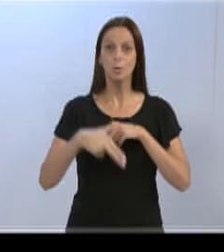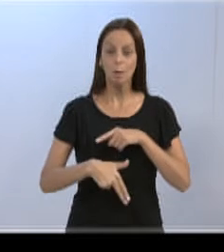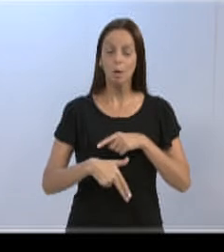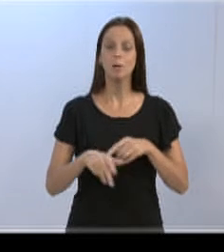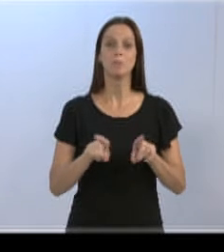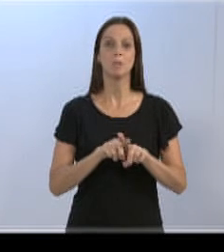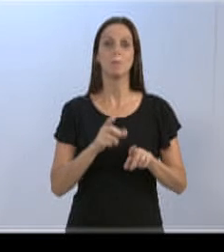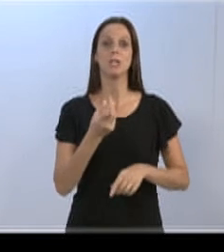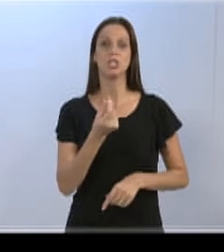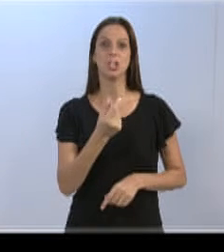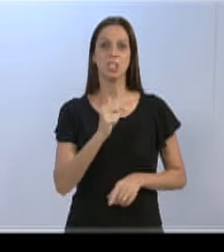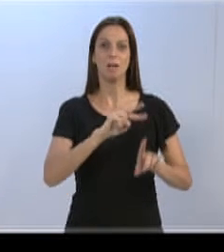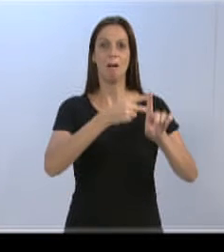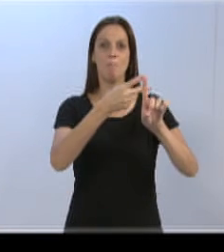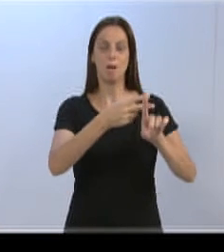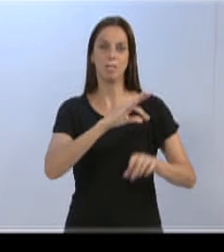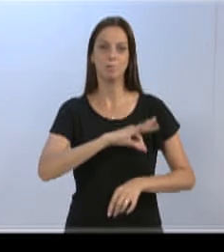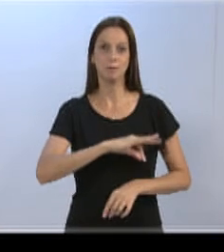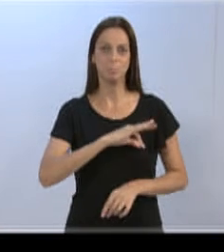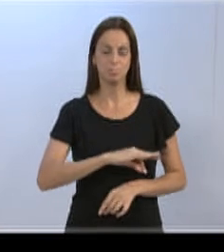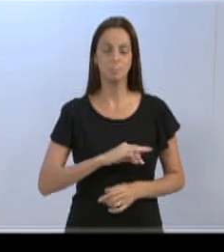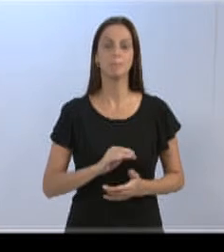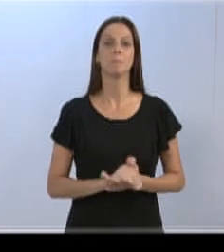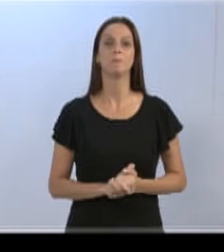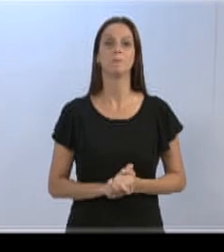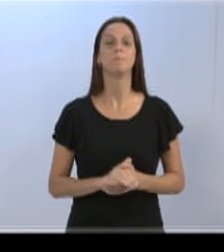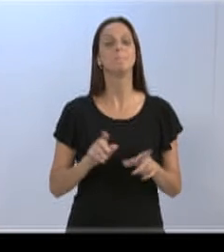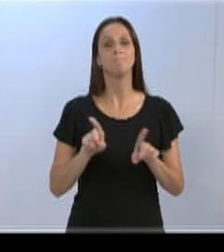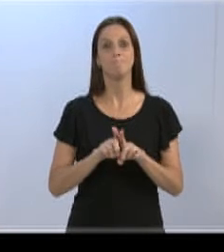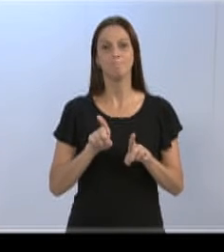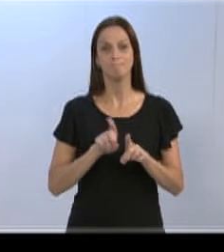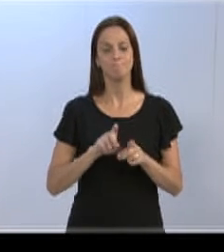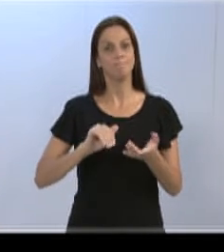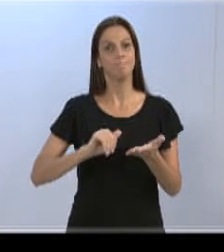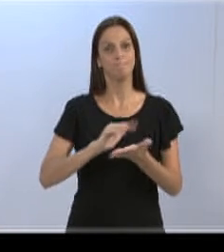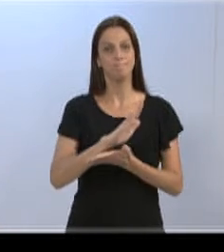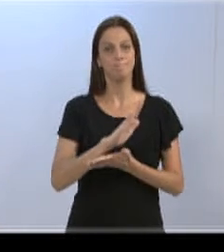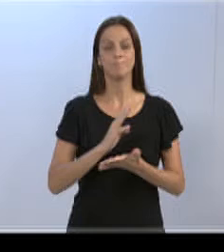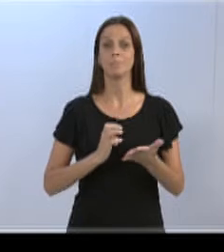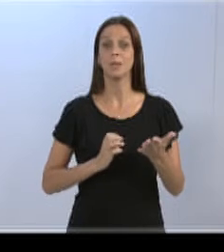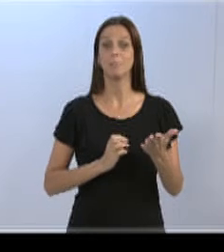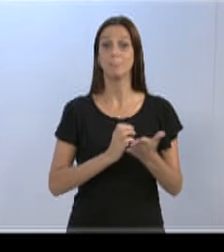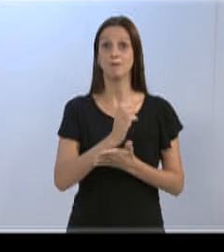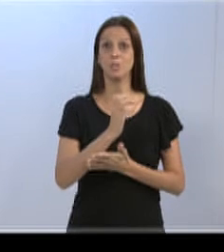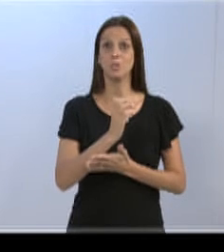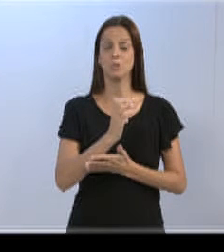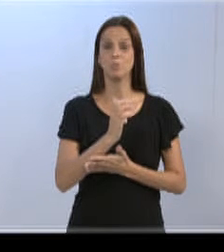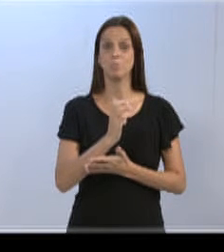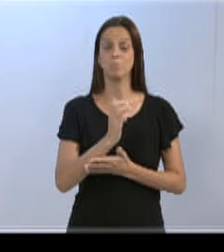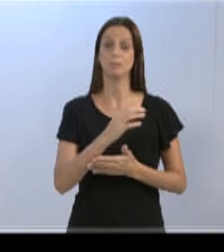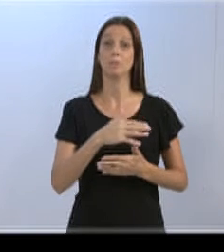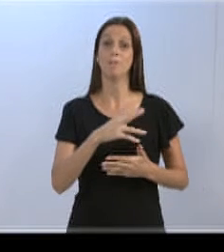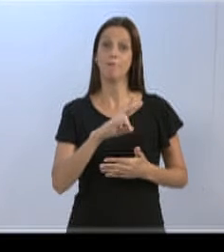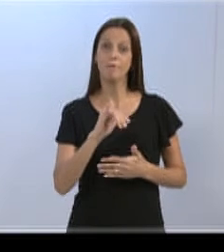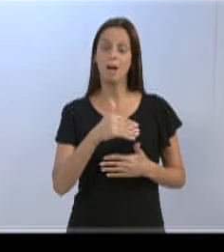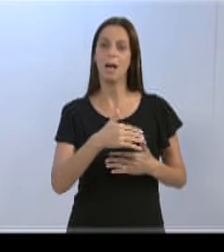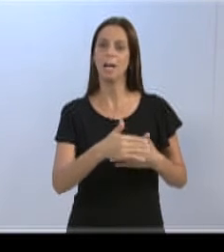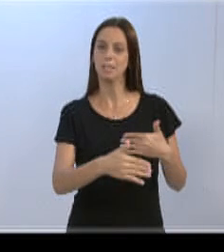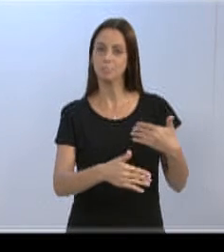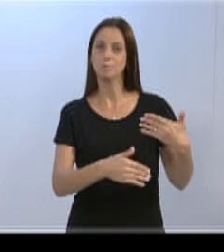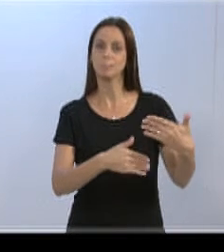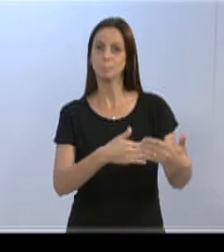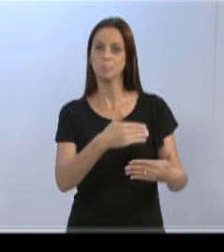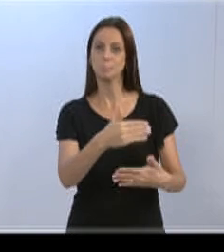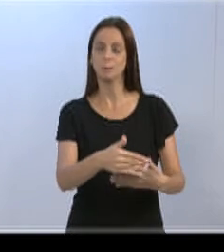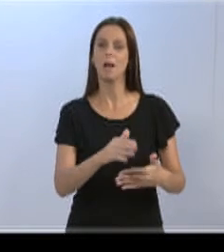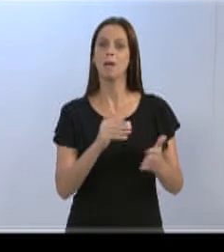gratificadas, também já aconteceu na segunda-feira. Desligamento dos servidores efetivos, isso vai acontecer ao longo